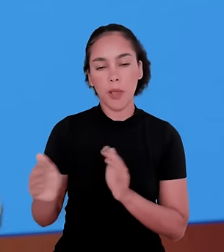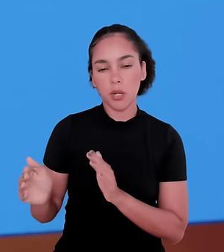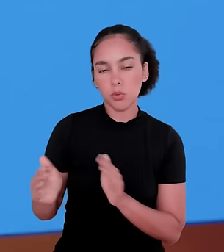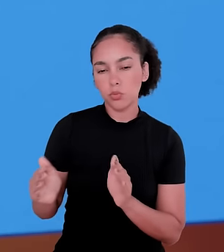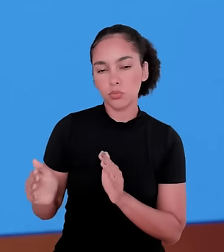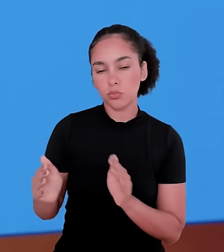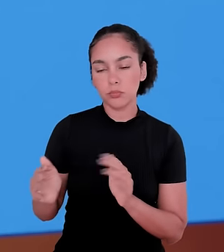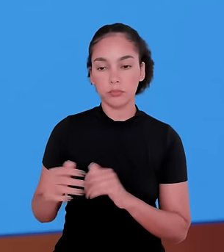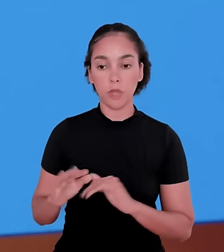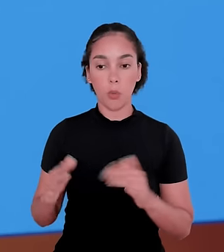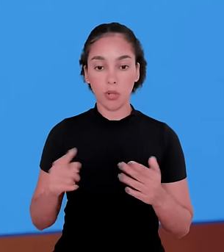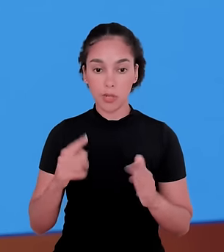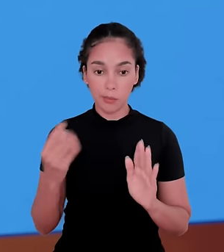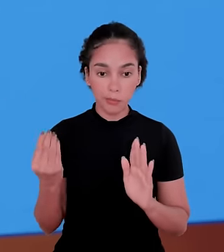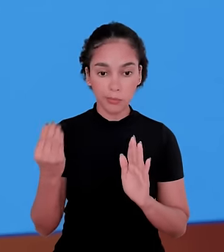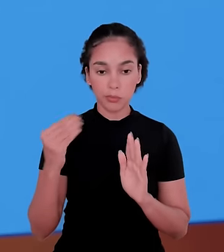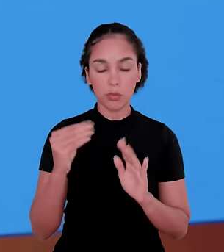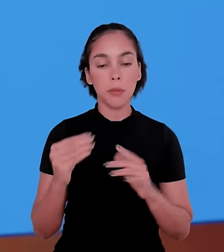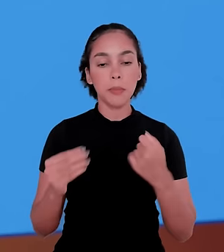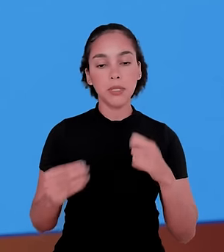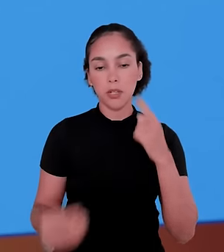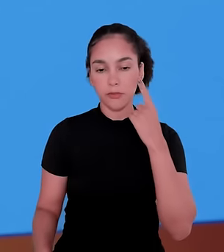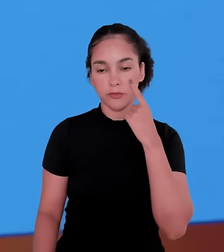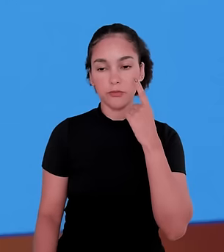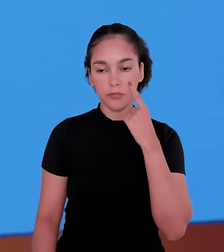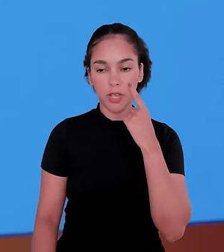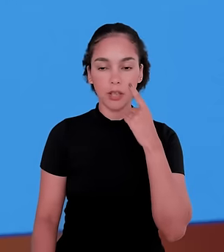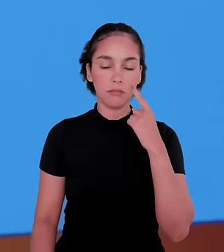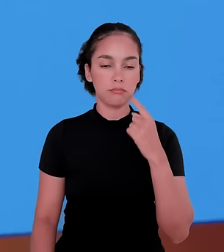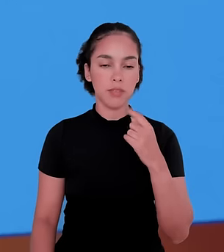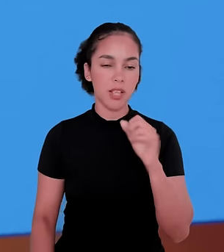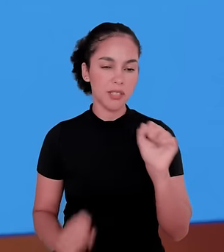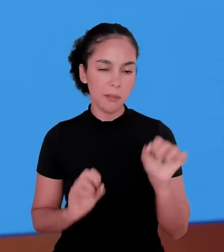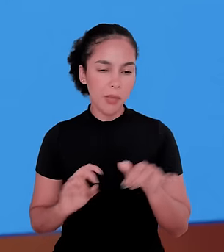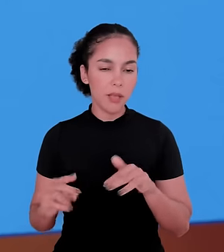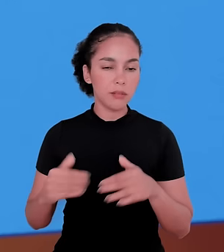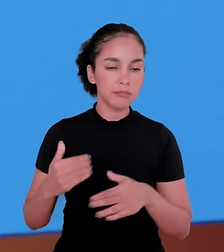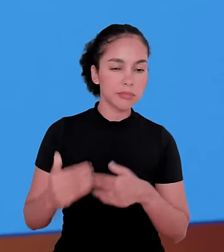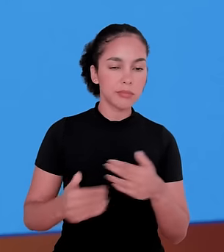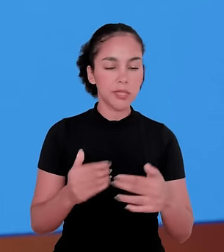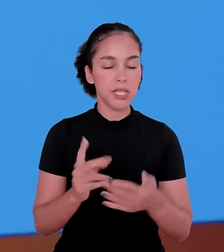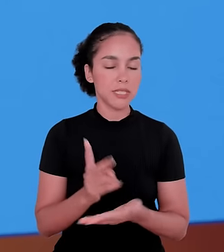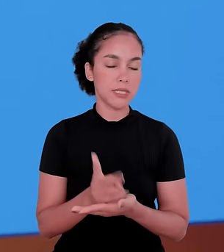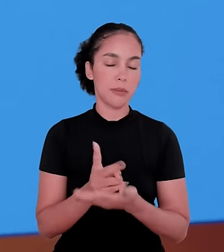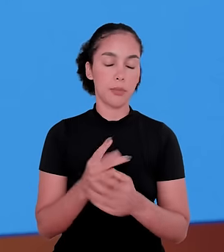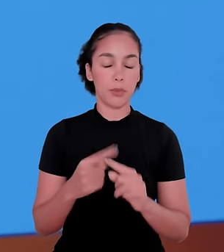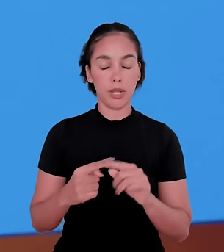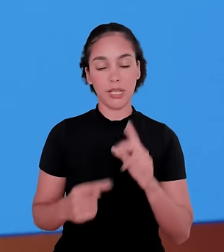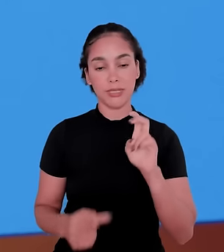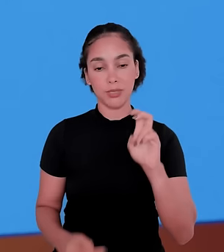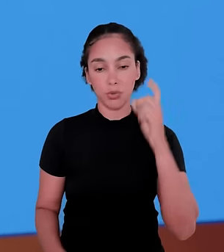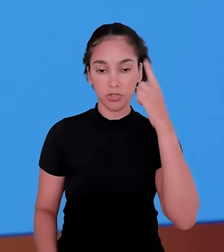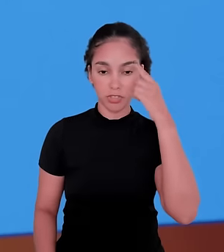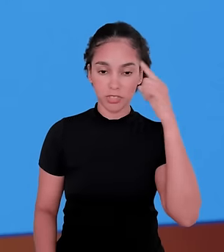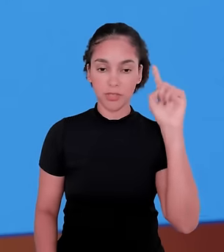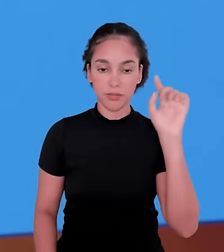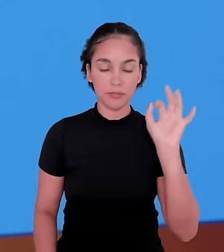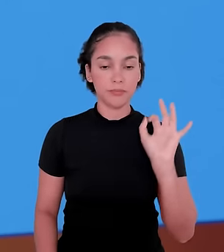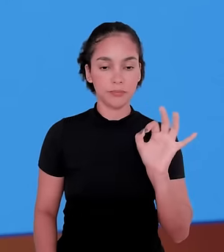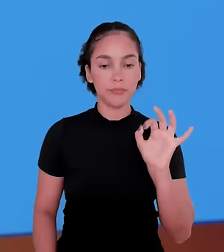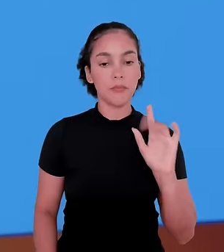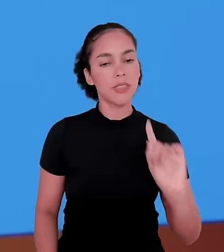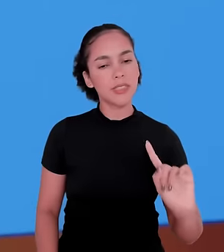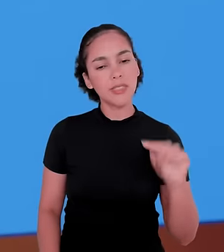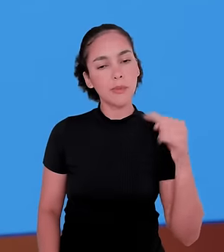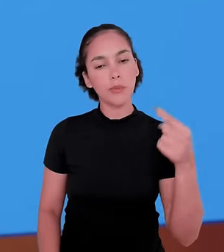logo que você depositar é bom você olhar nas nas primeiras semanas sempre porque são cinco dias do exame formal